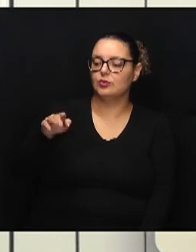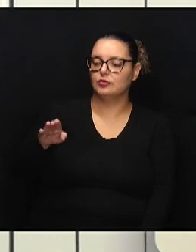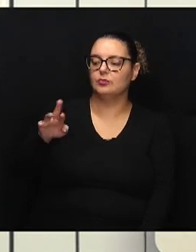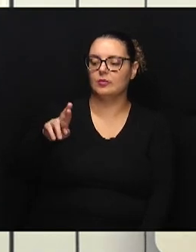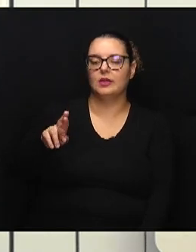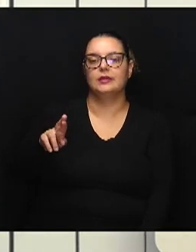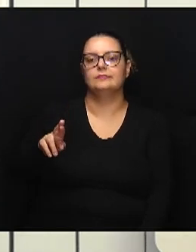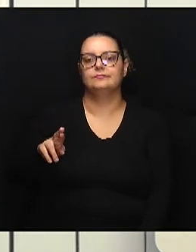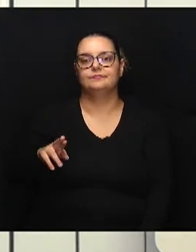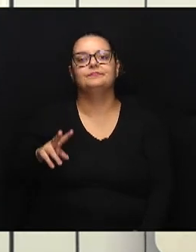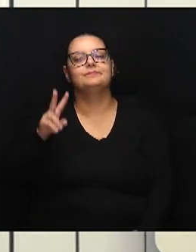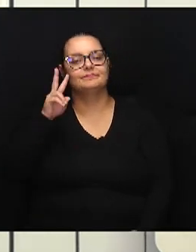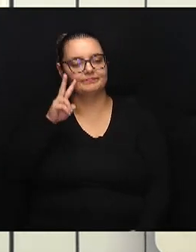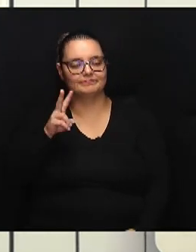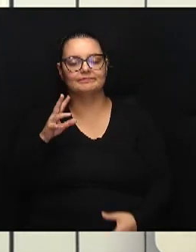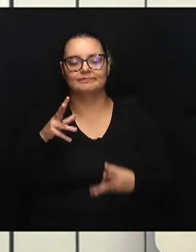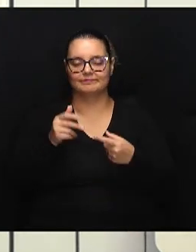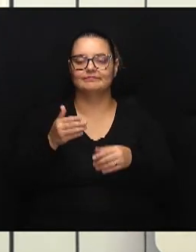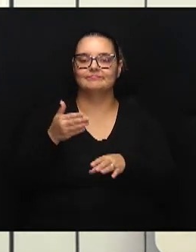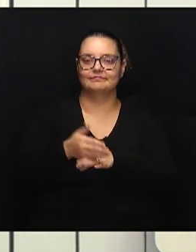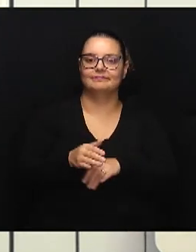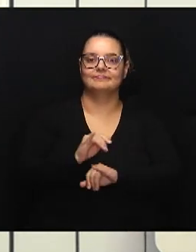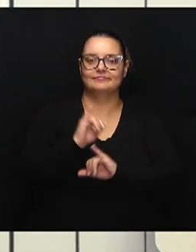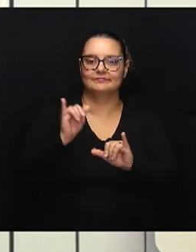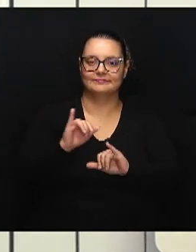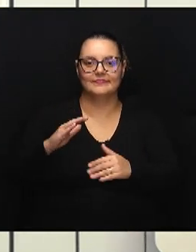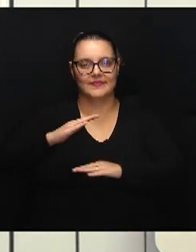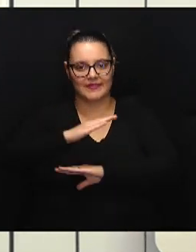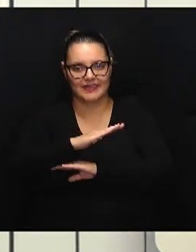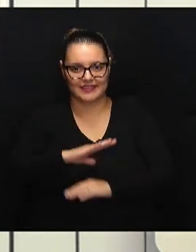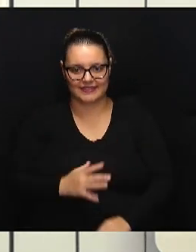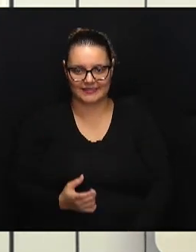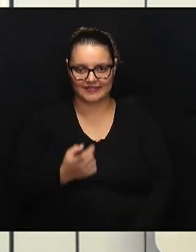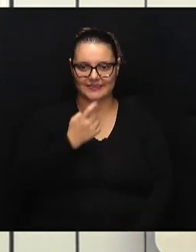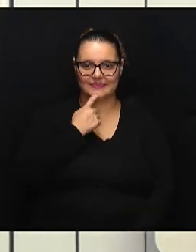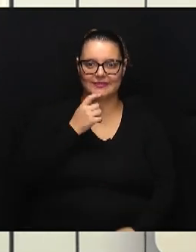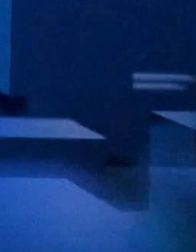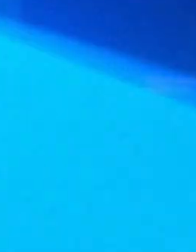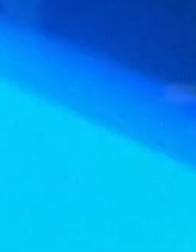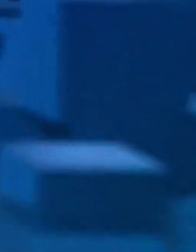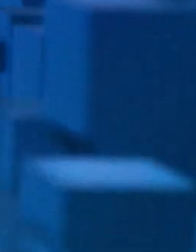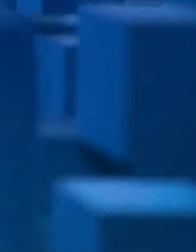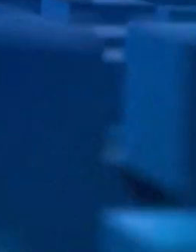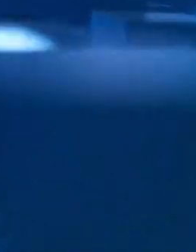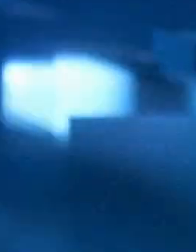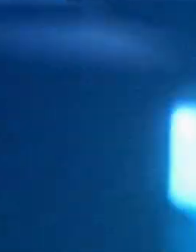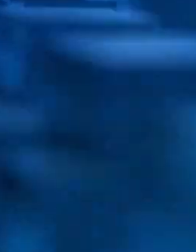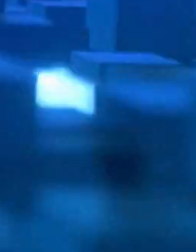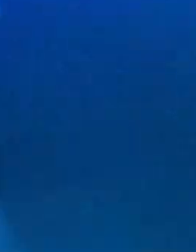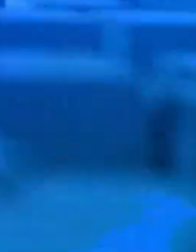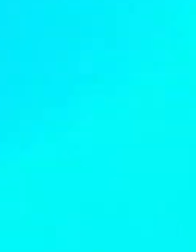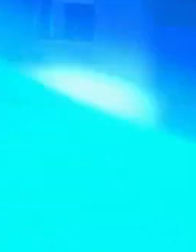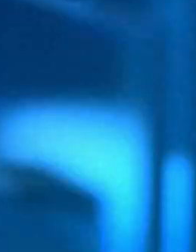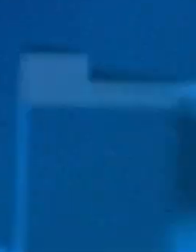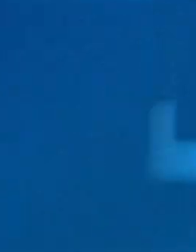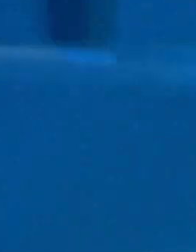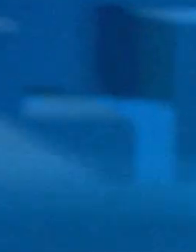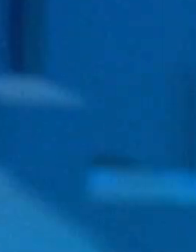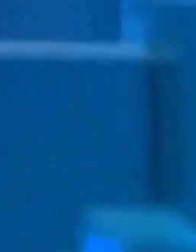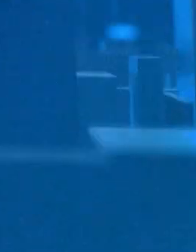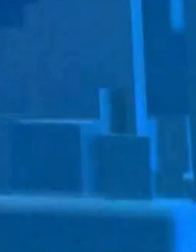campinas.sp.leg.br e aí você tem acesso às notícias da Câmara Municipal de Campinas.